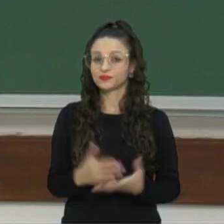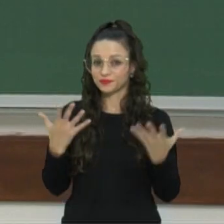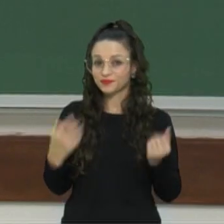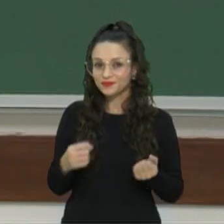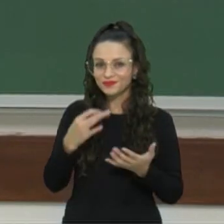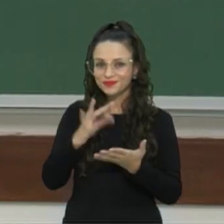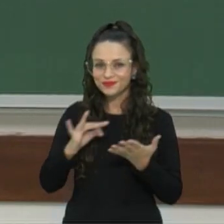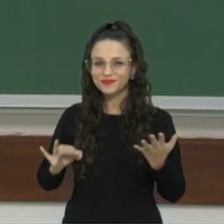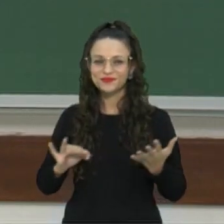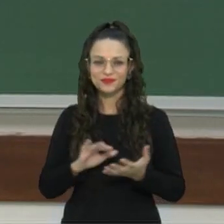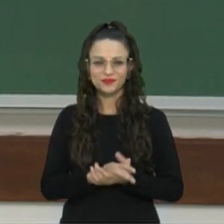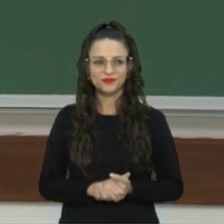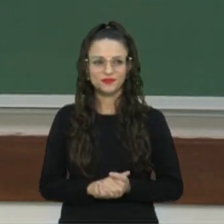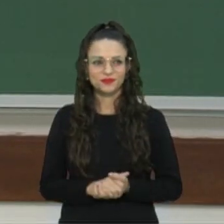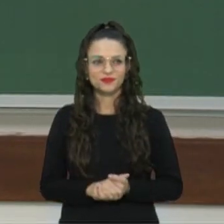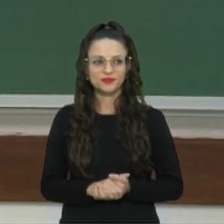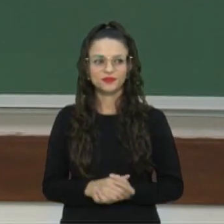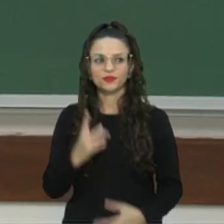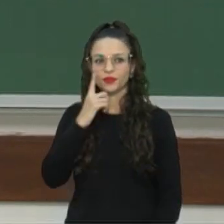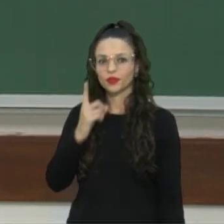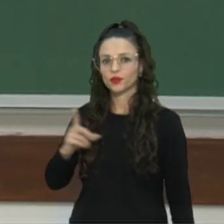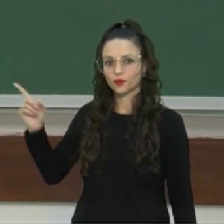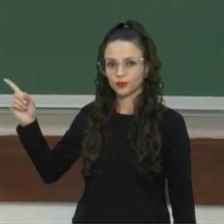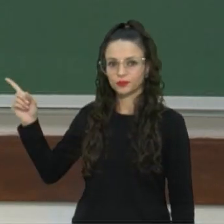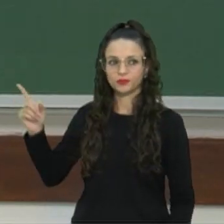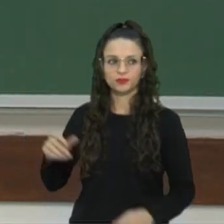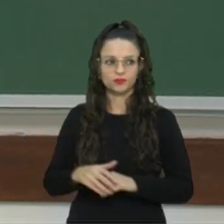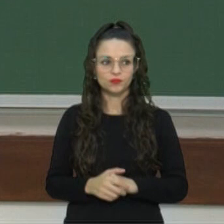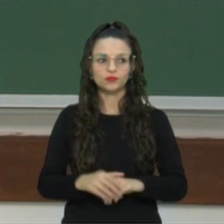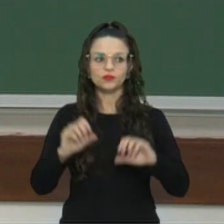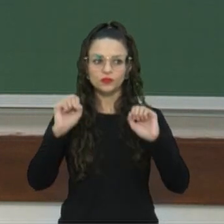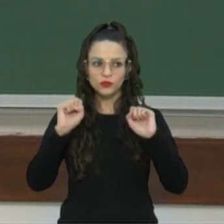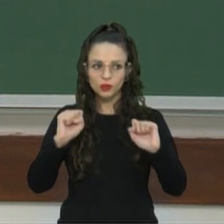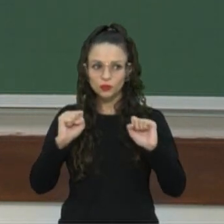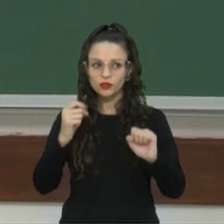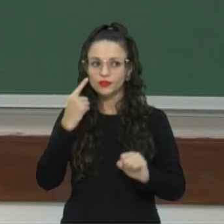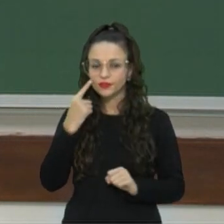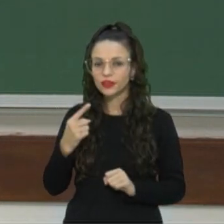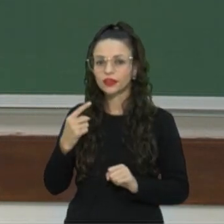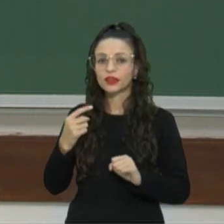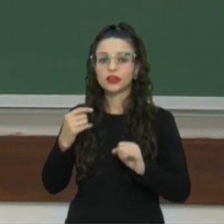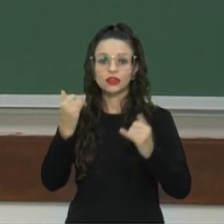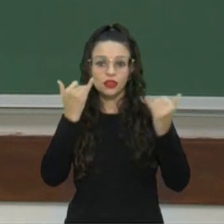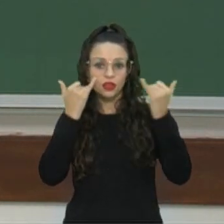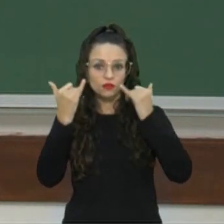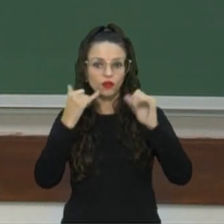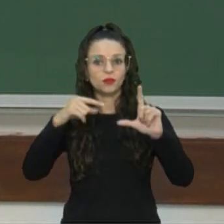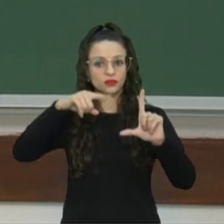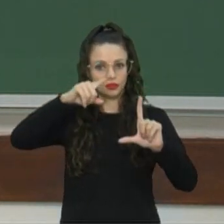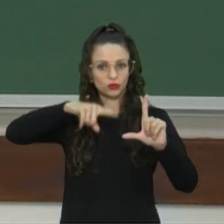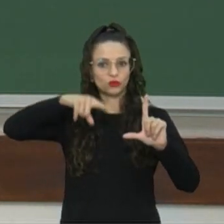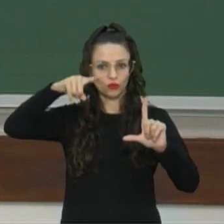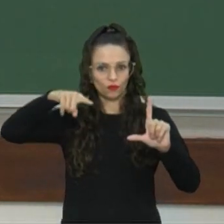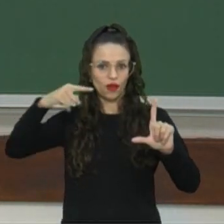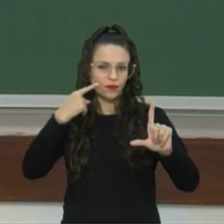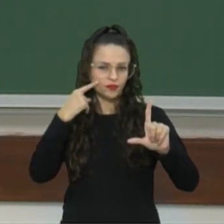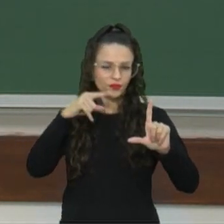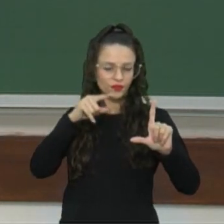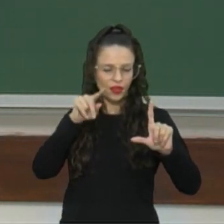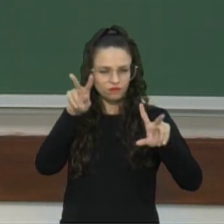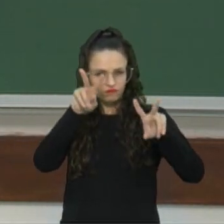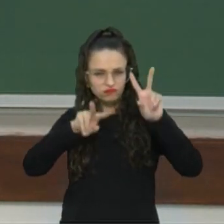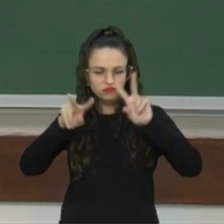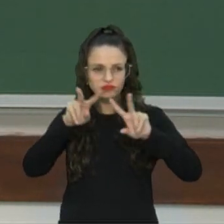Vamos corrigir? Olha só, você pode tirar as informações ali do gráfico, você deve tirar a informação do gráfico.